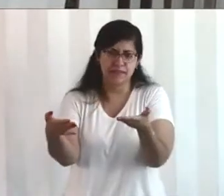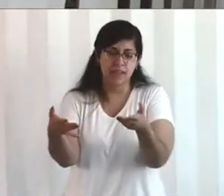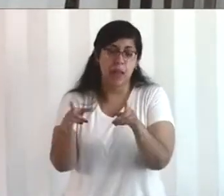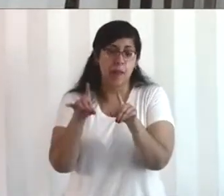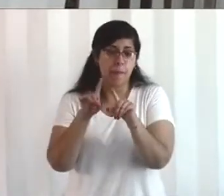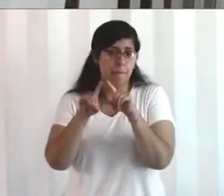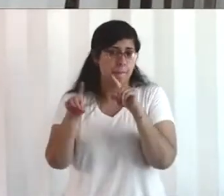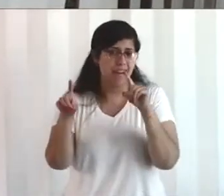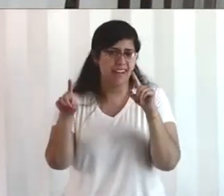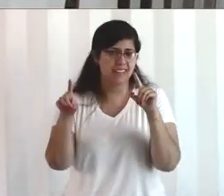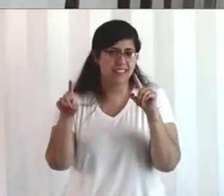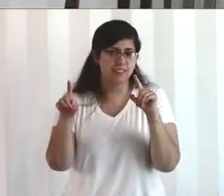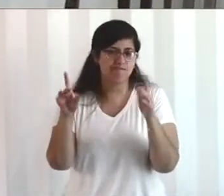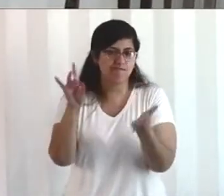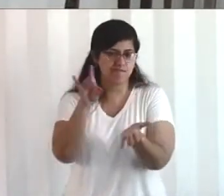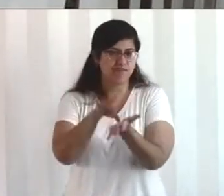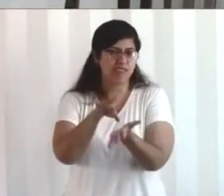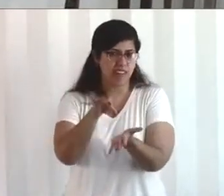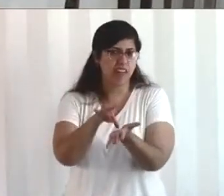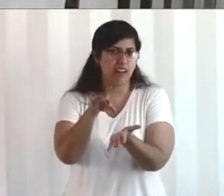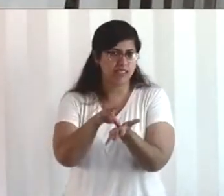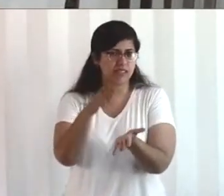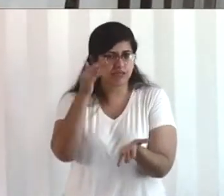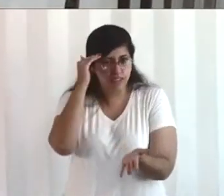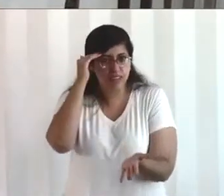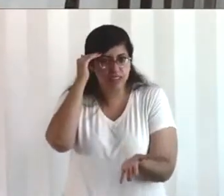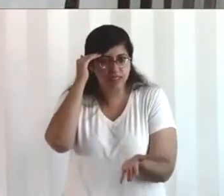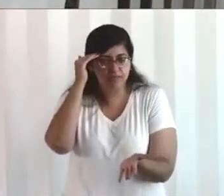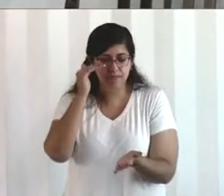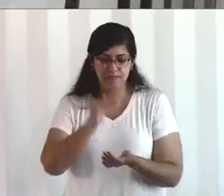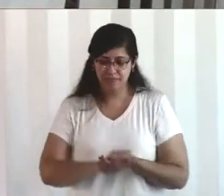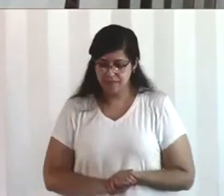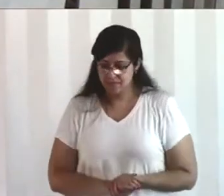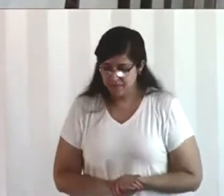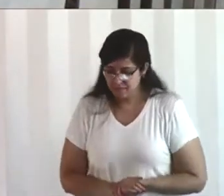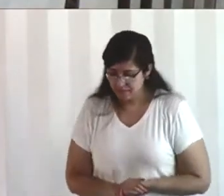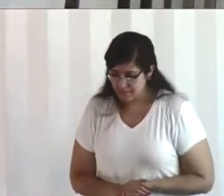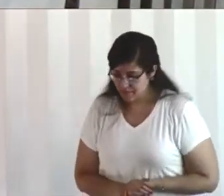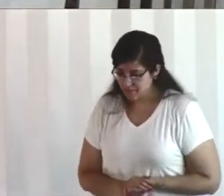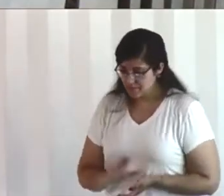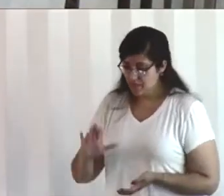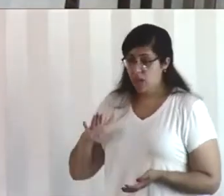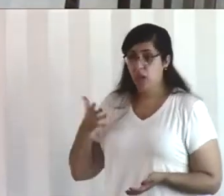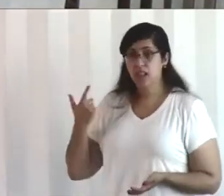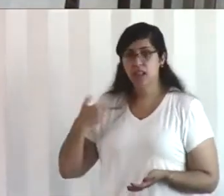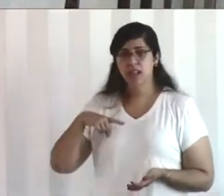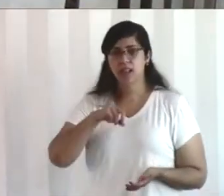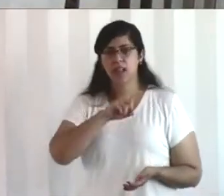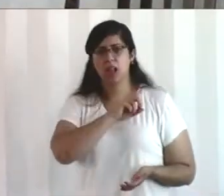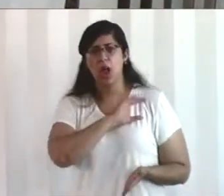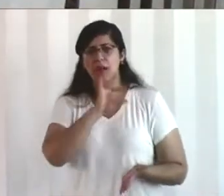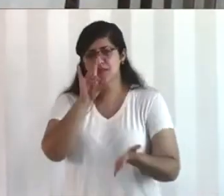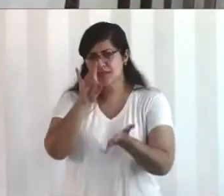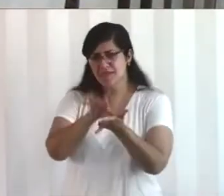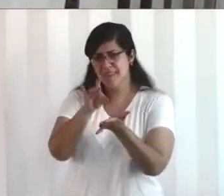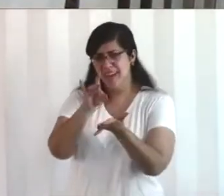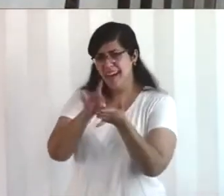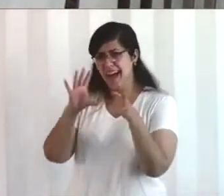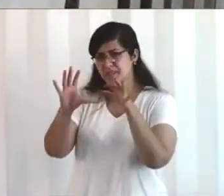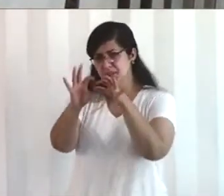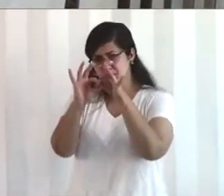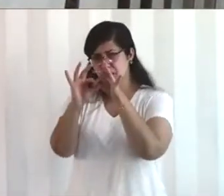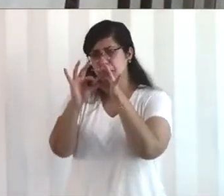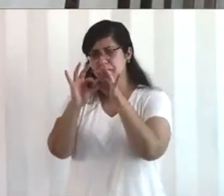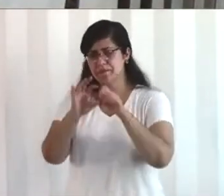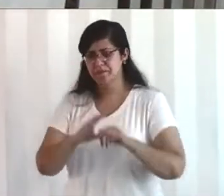não proativo, não serviçal. Onde é que está então a unidade verdadeira da igreja?